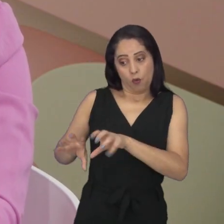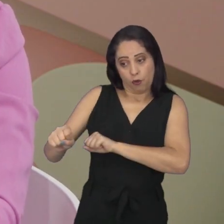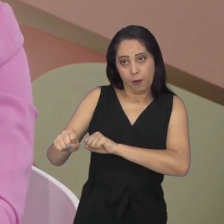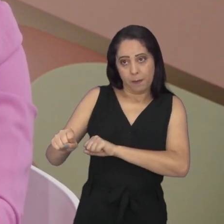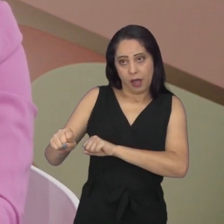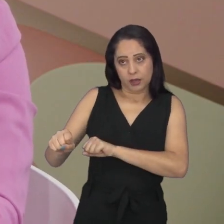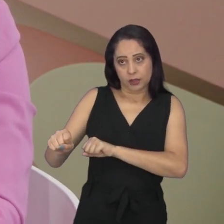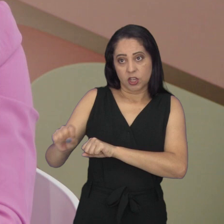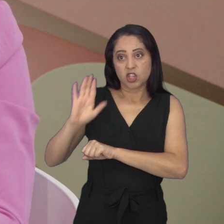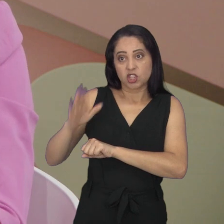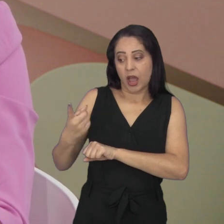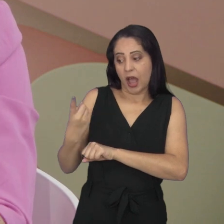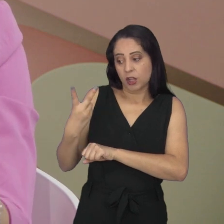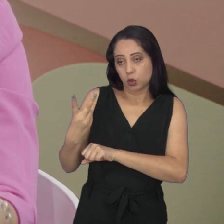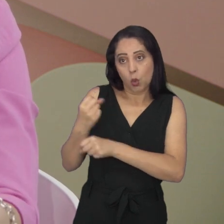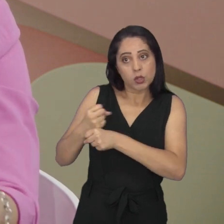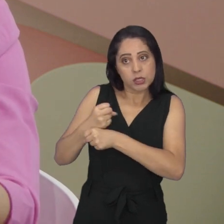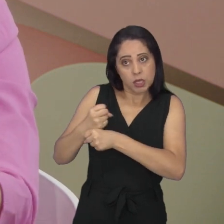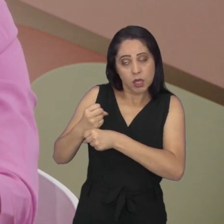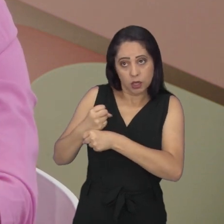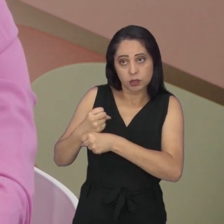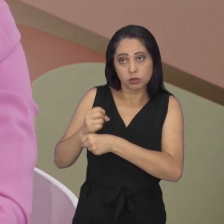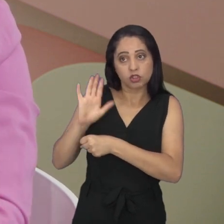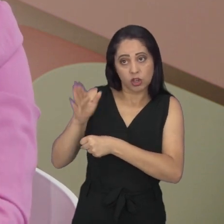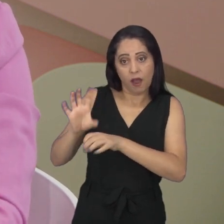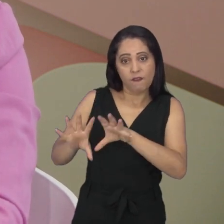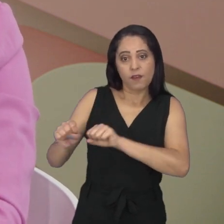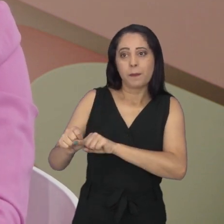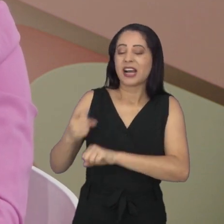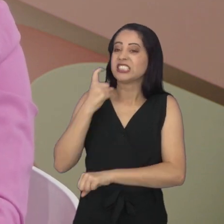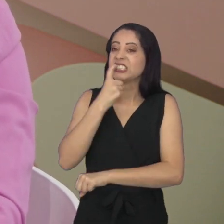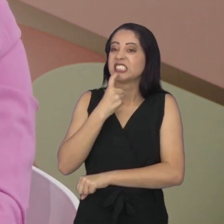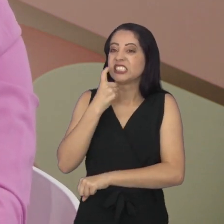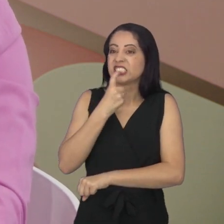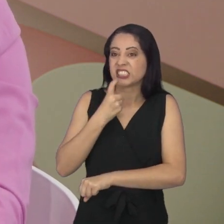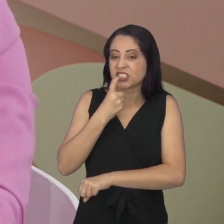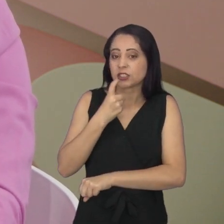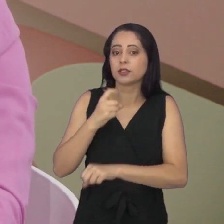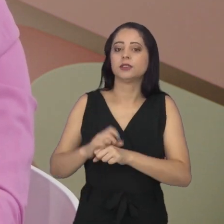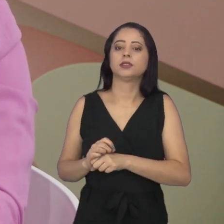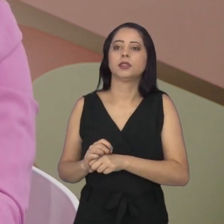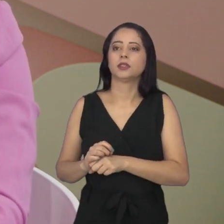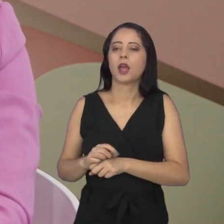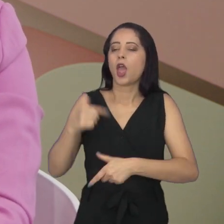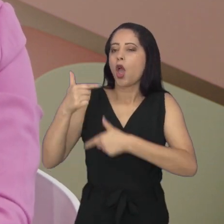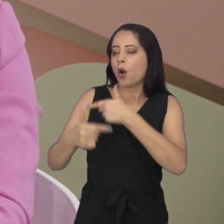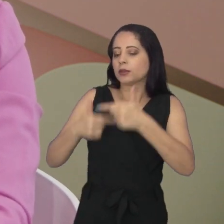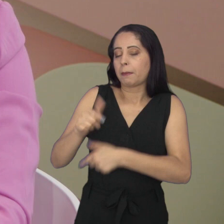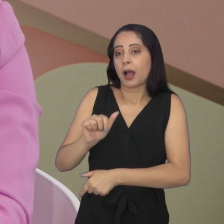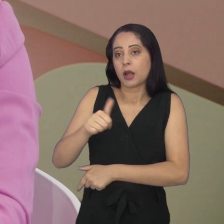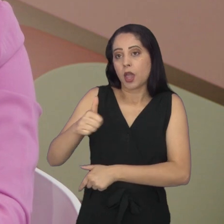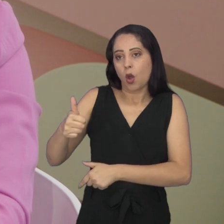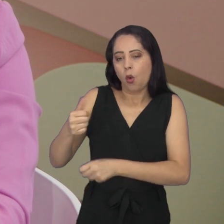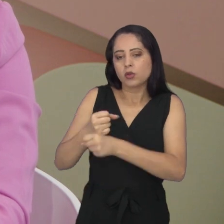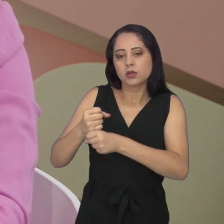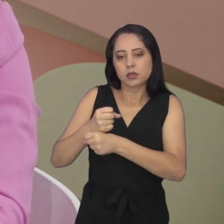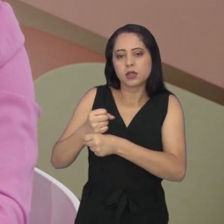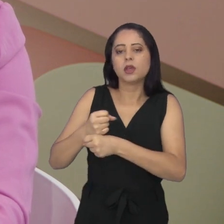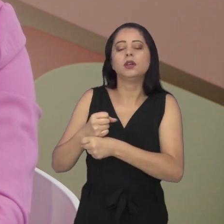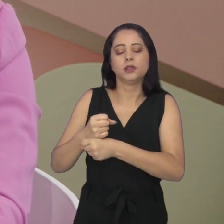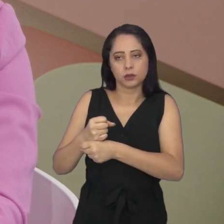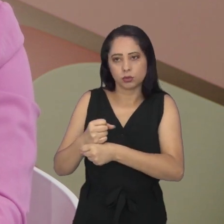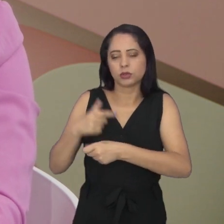12 anos, completo 12 anos esse ano, em odontologia. Fiquei 11 anos atuando